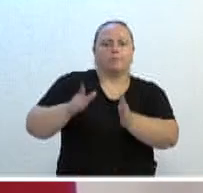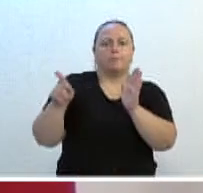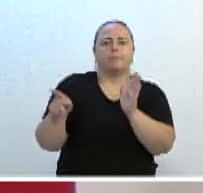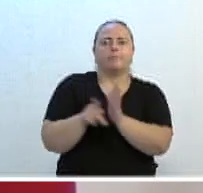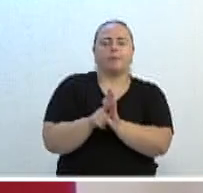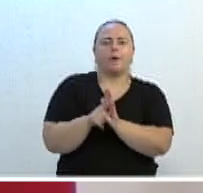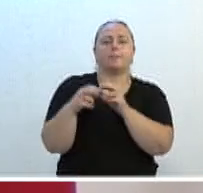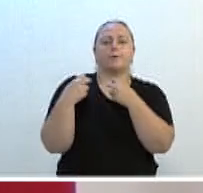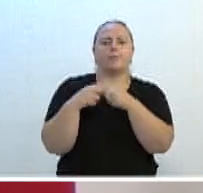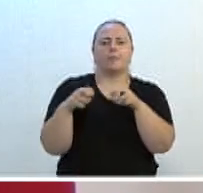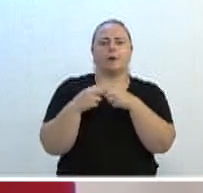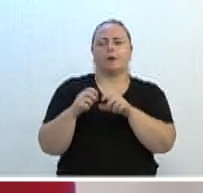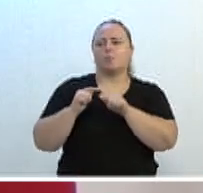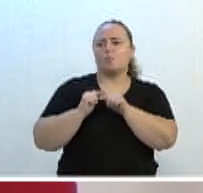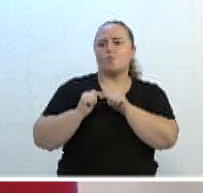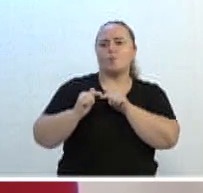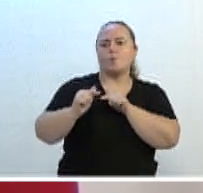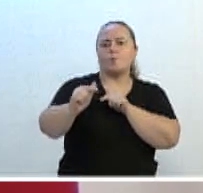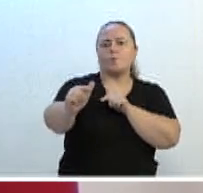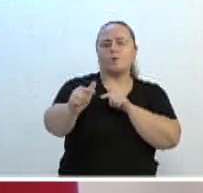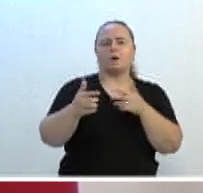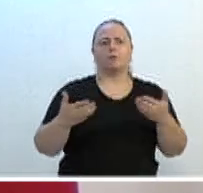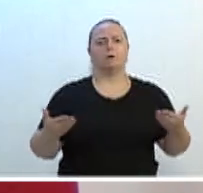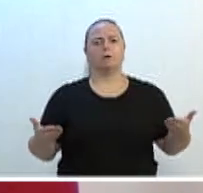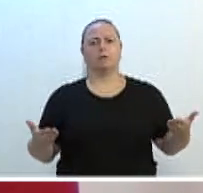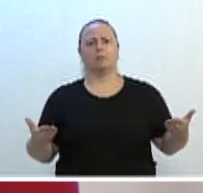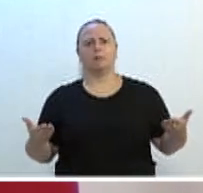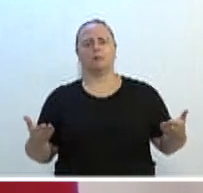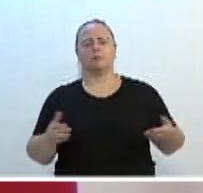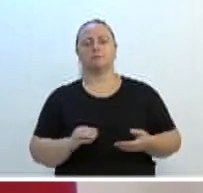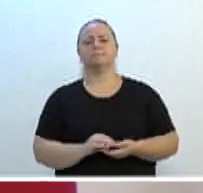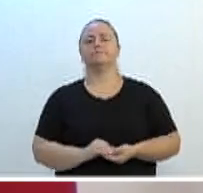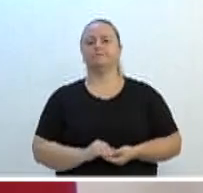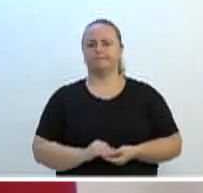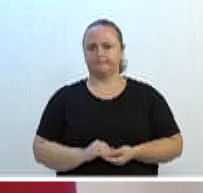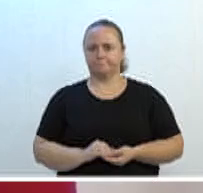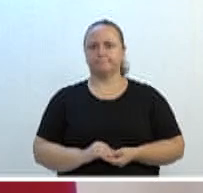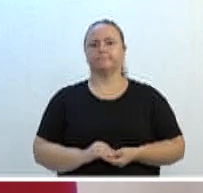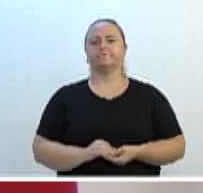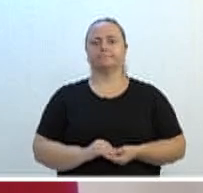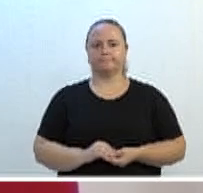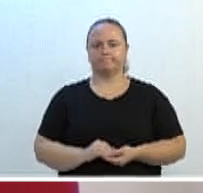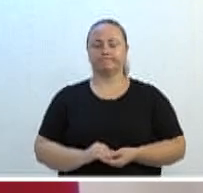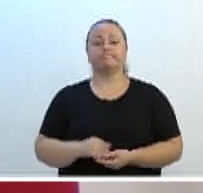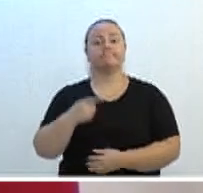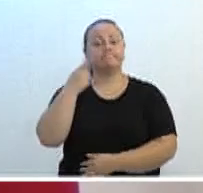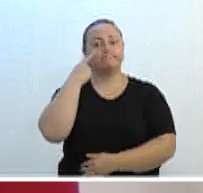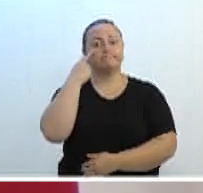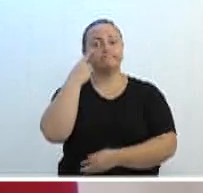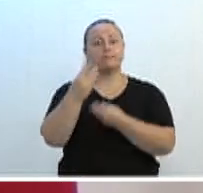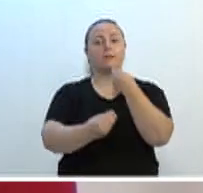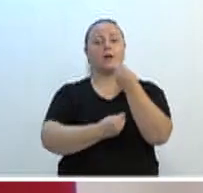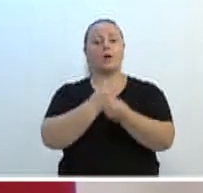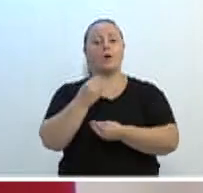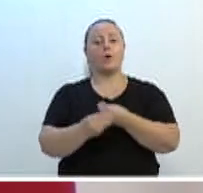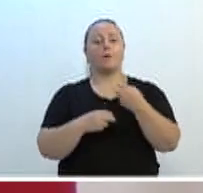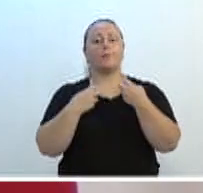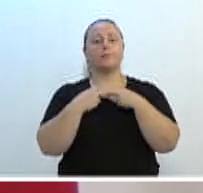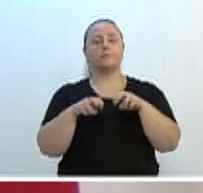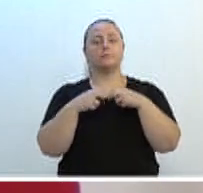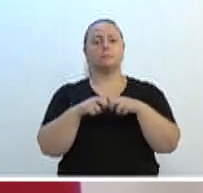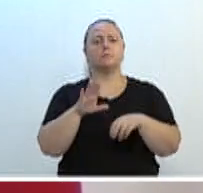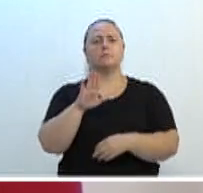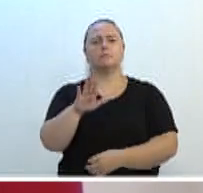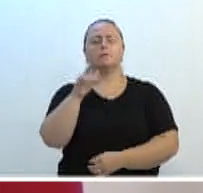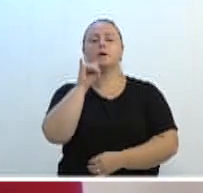ociosos. Nós teremos problemas sérios com relação à forma que está implantando o corredor de ônibus. Dá um exemplo aí,